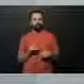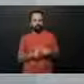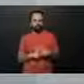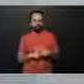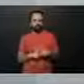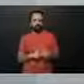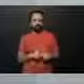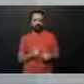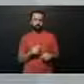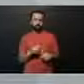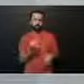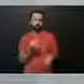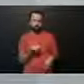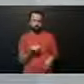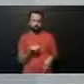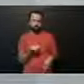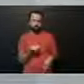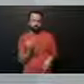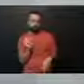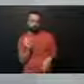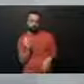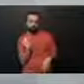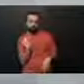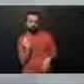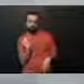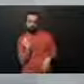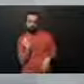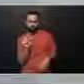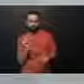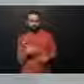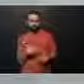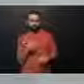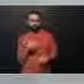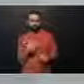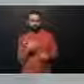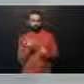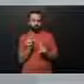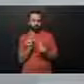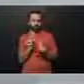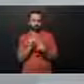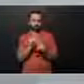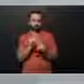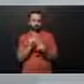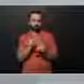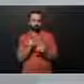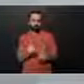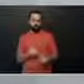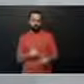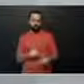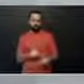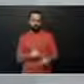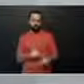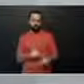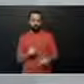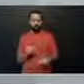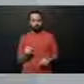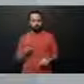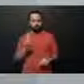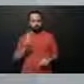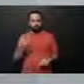eu tenho que compor mais 6 unidades. Agora, eu não tenho outro jeito a não ser